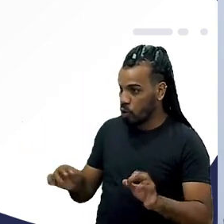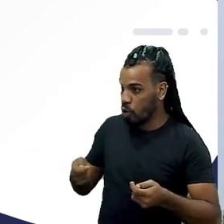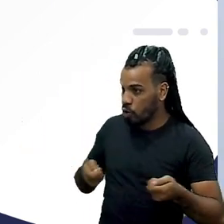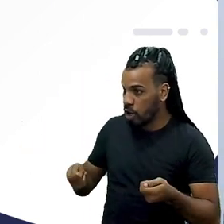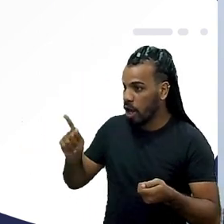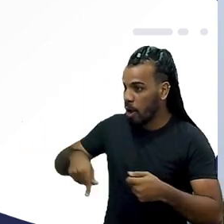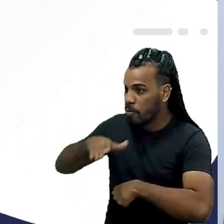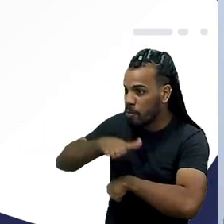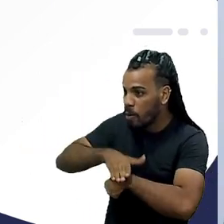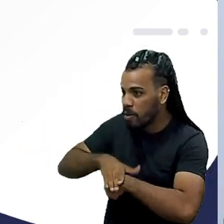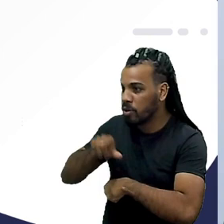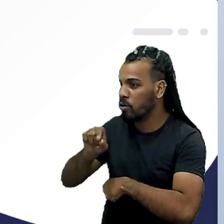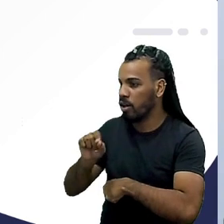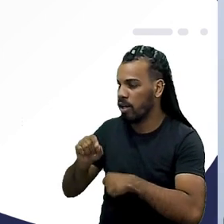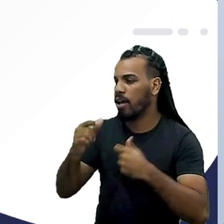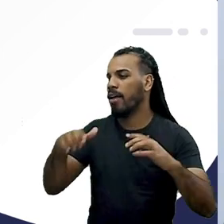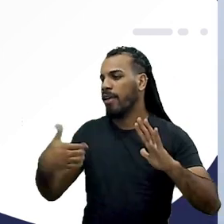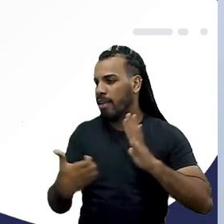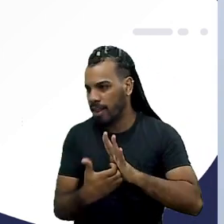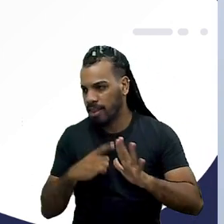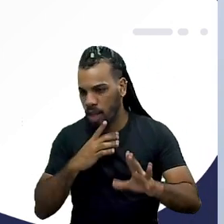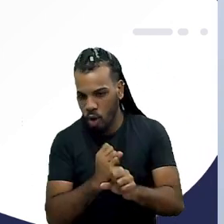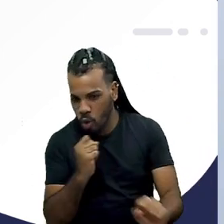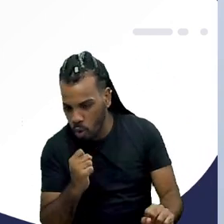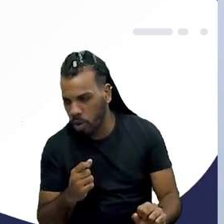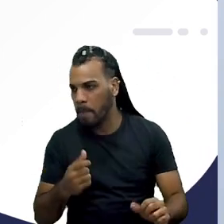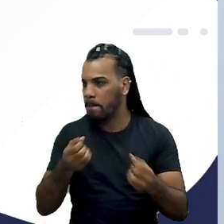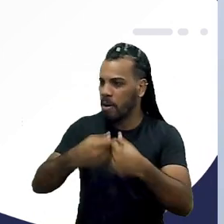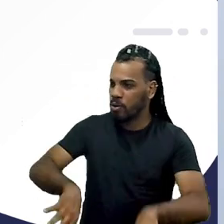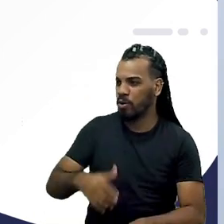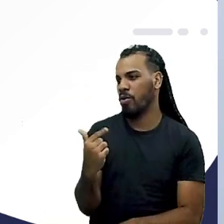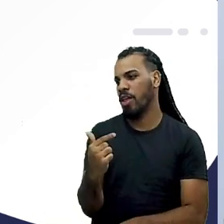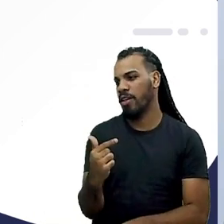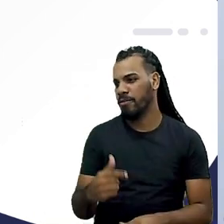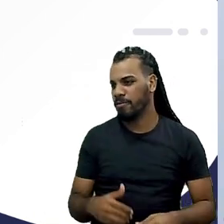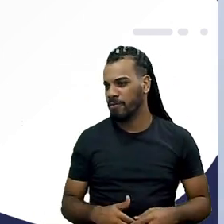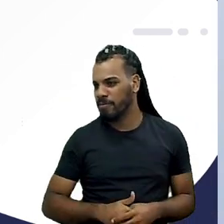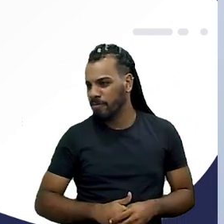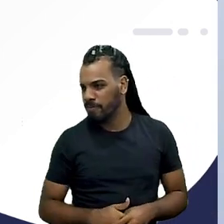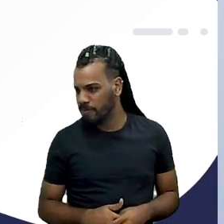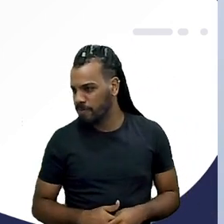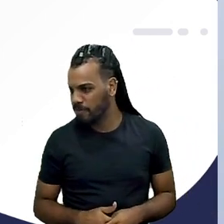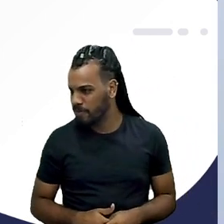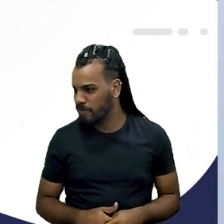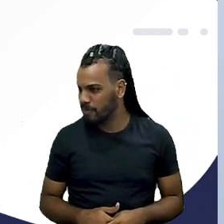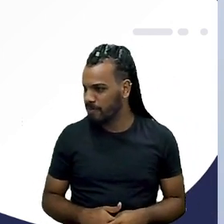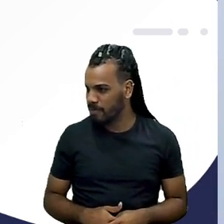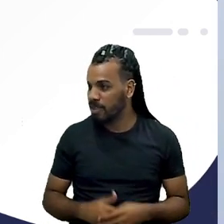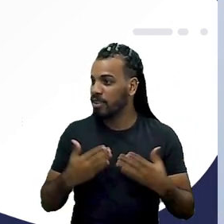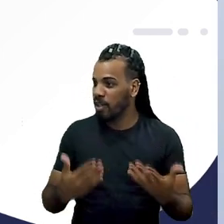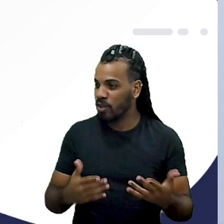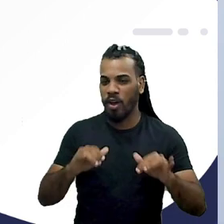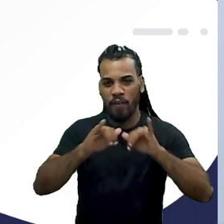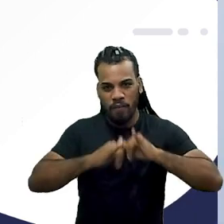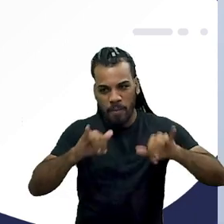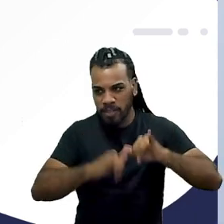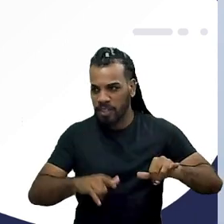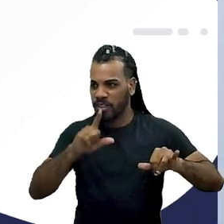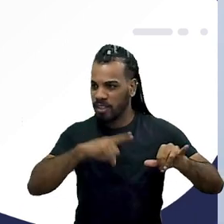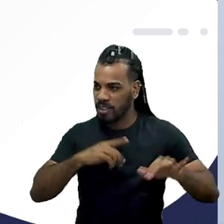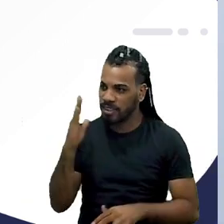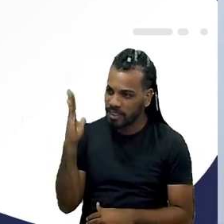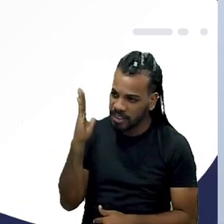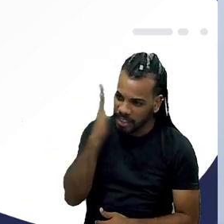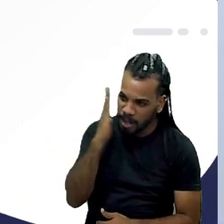é o momento em que a empresa não está tendo nem lucro nem prejuízo. Então, interessante para o empresário é ter essa informação de